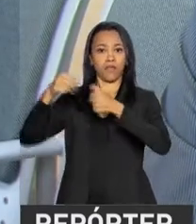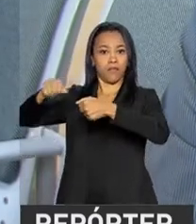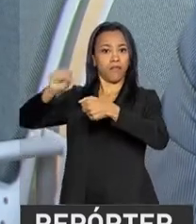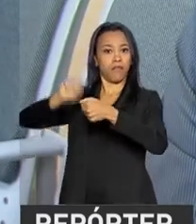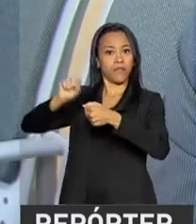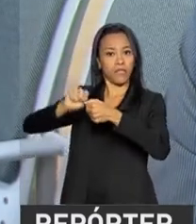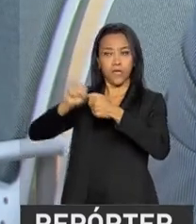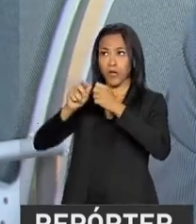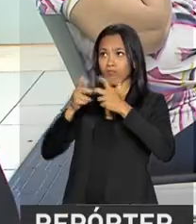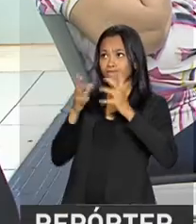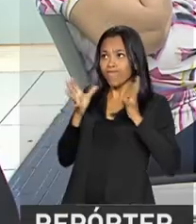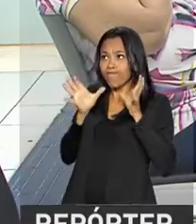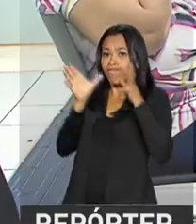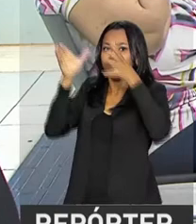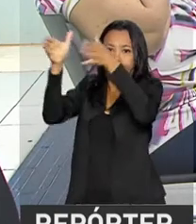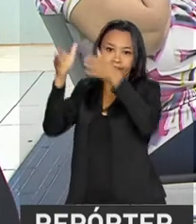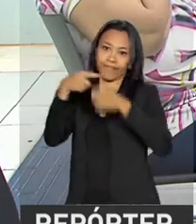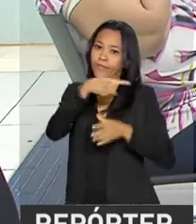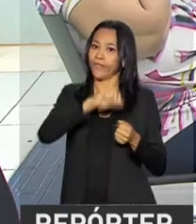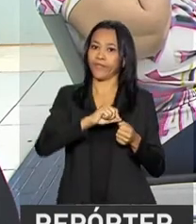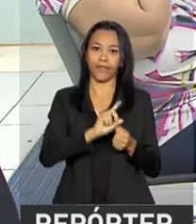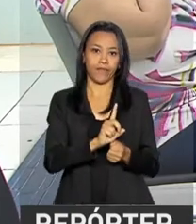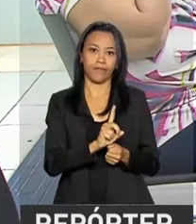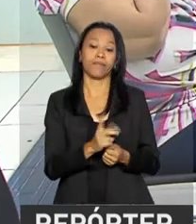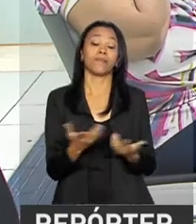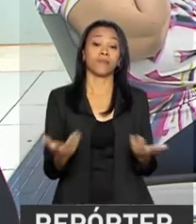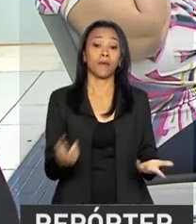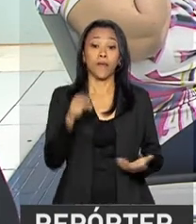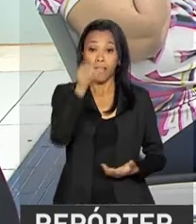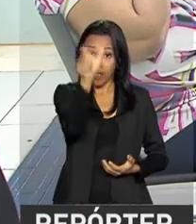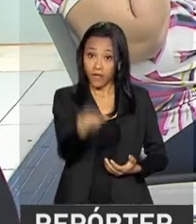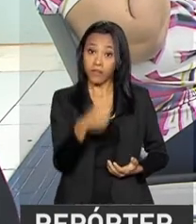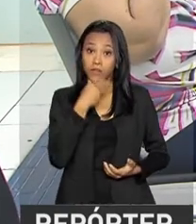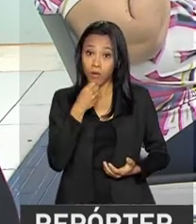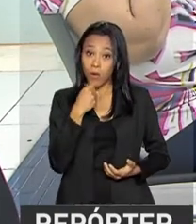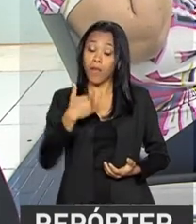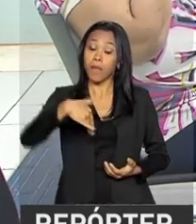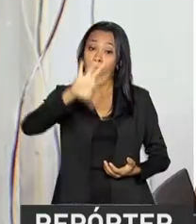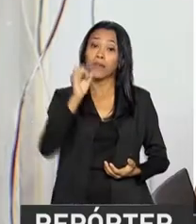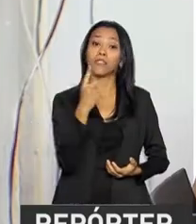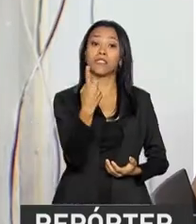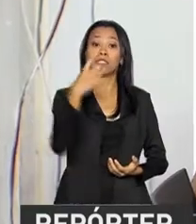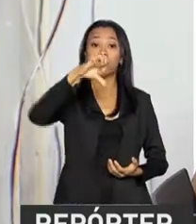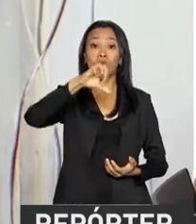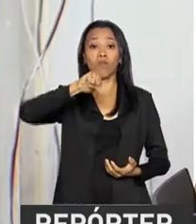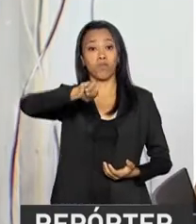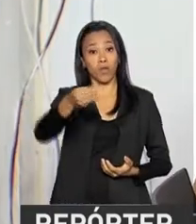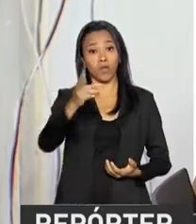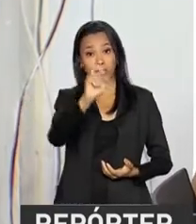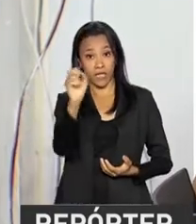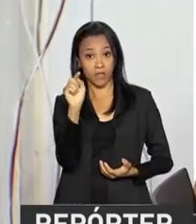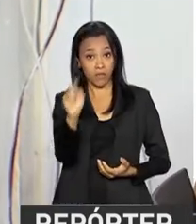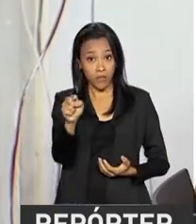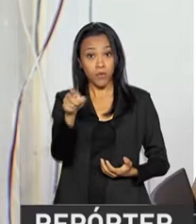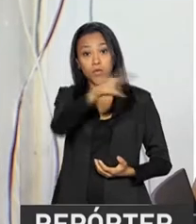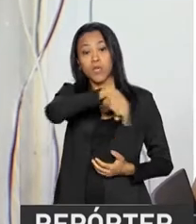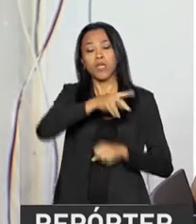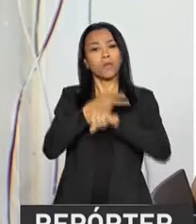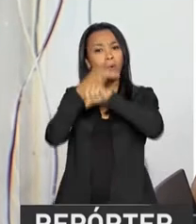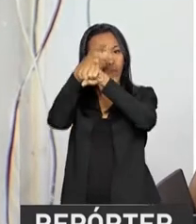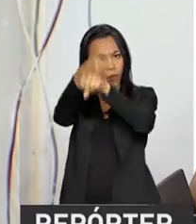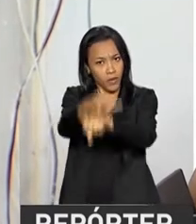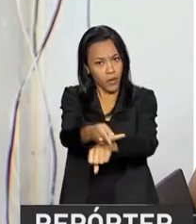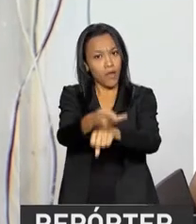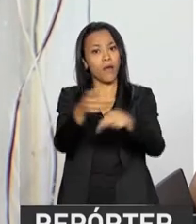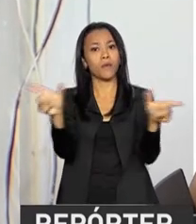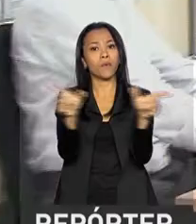ele não fazia o rodrigo é um dos mais de 19 milhões e 500 mil brasileiros que procuraram o sistema nacional de informações de defesa